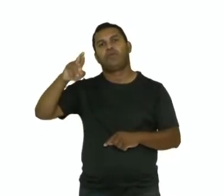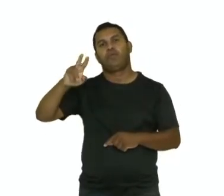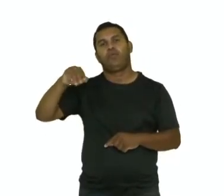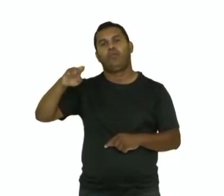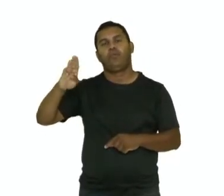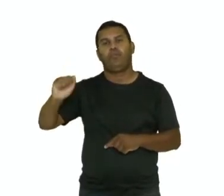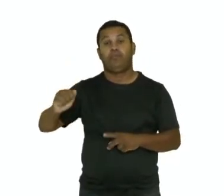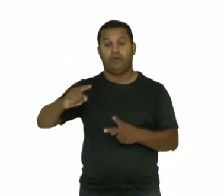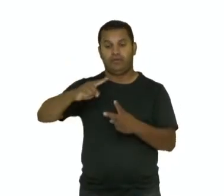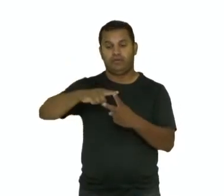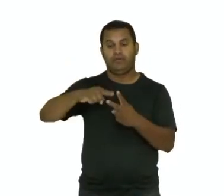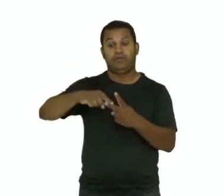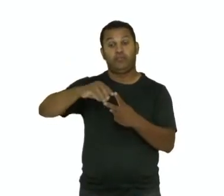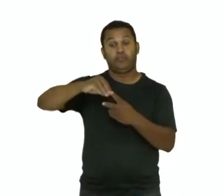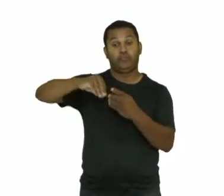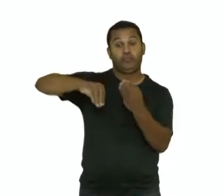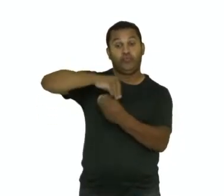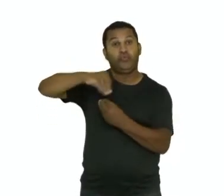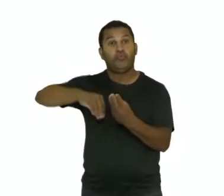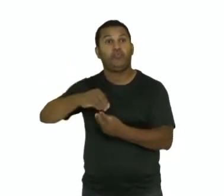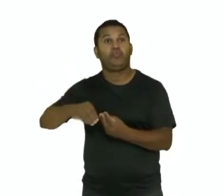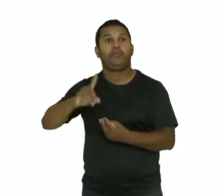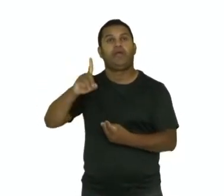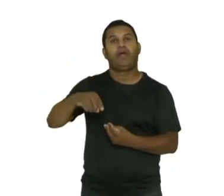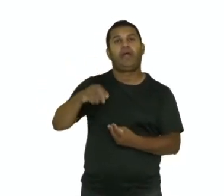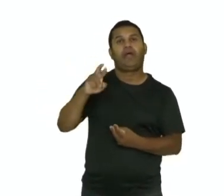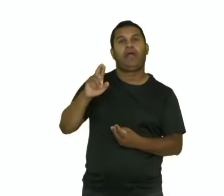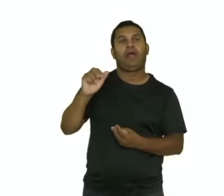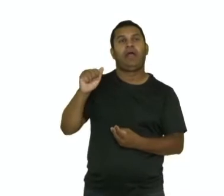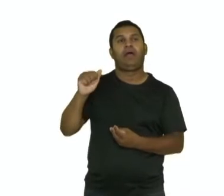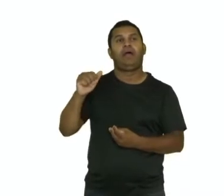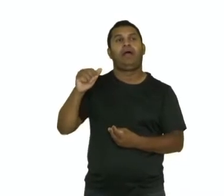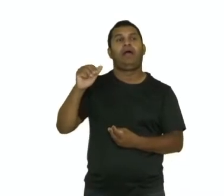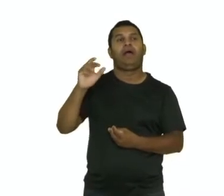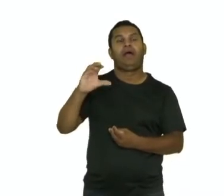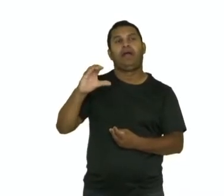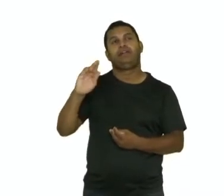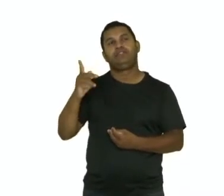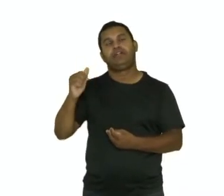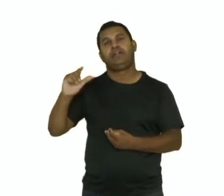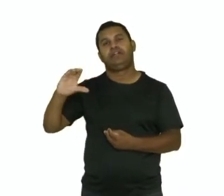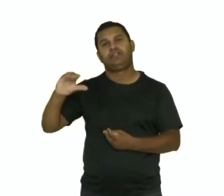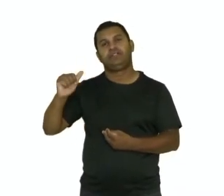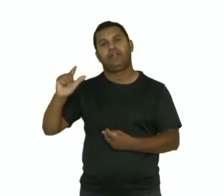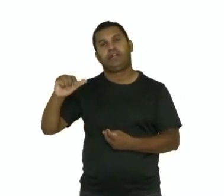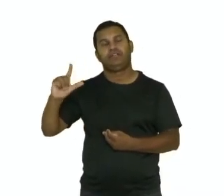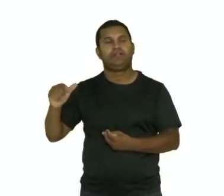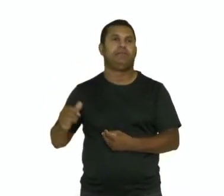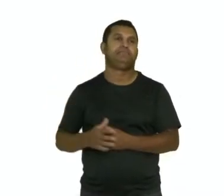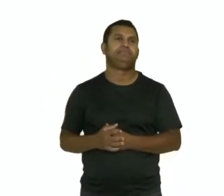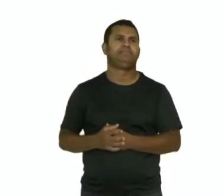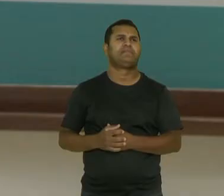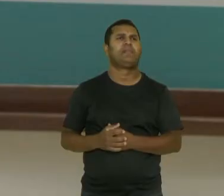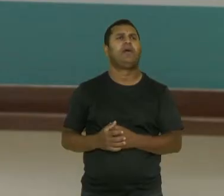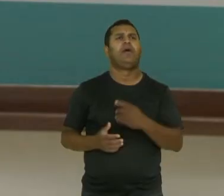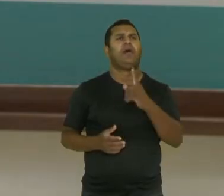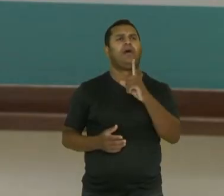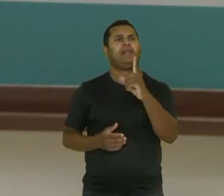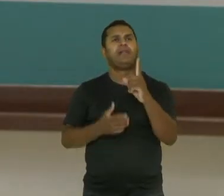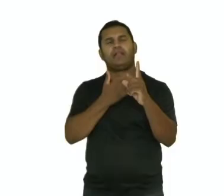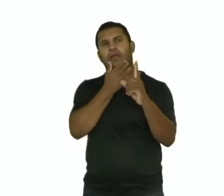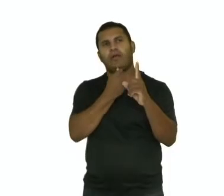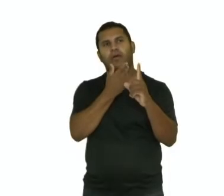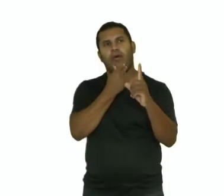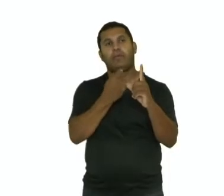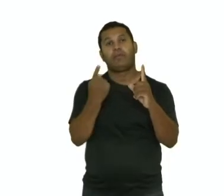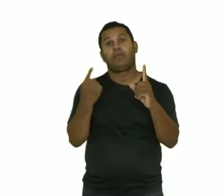nesse ritmo e foi tocada por Henrique Jorrin em 1951. Então nós temos uma foto aqui desse músico que